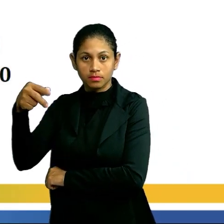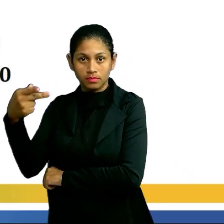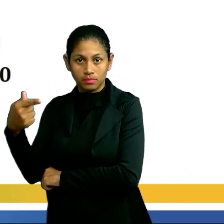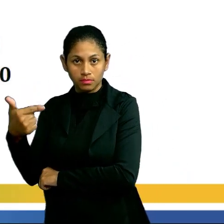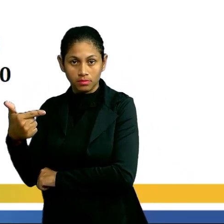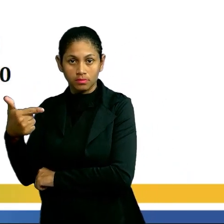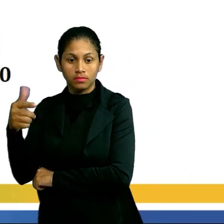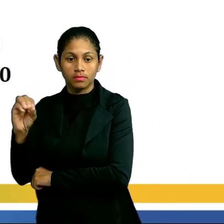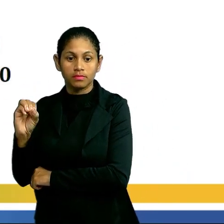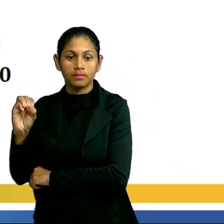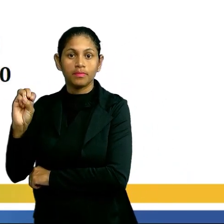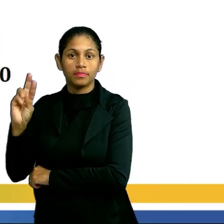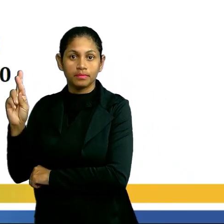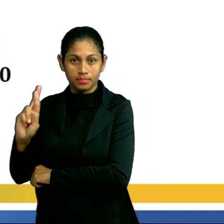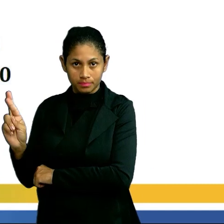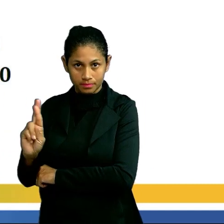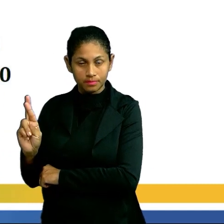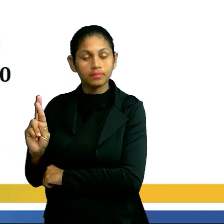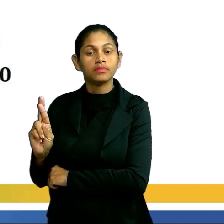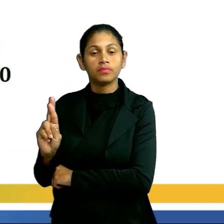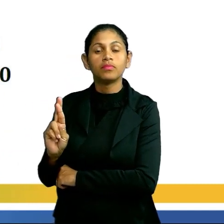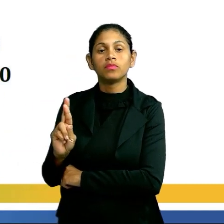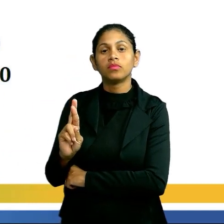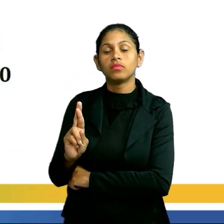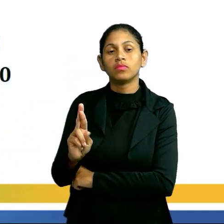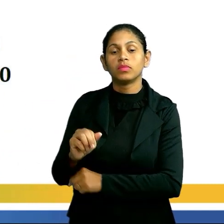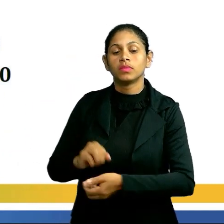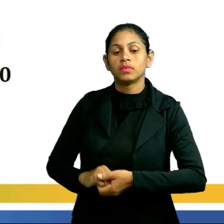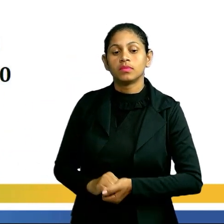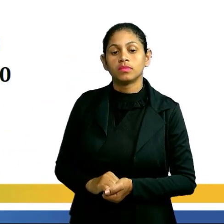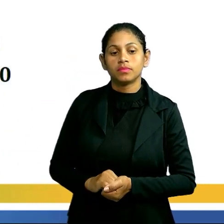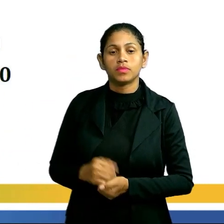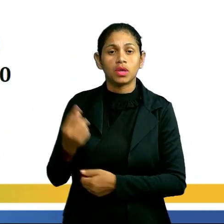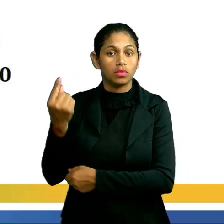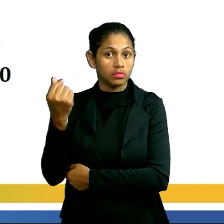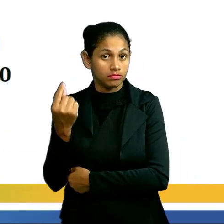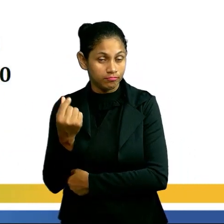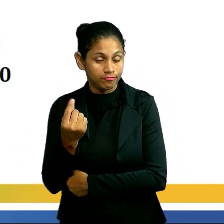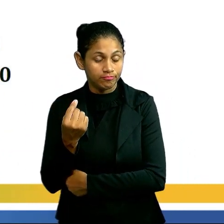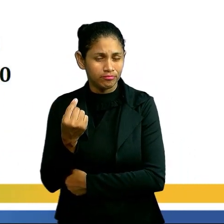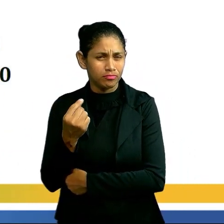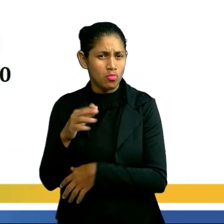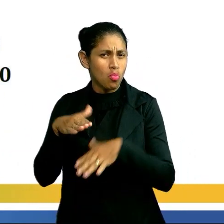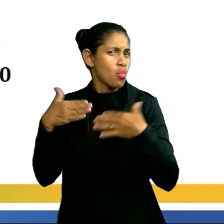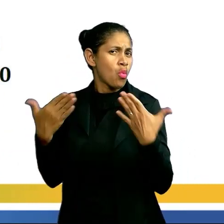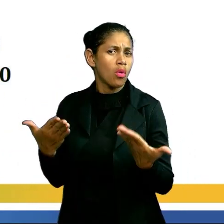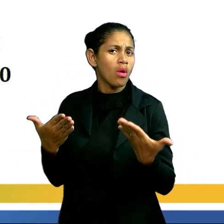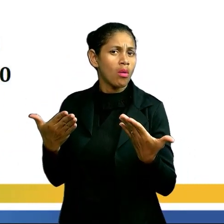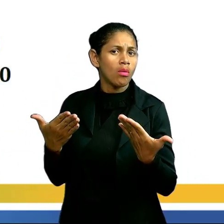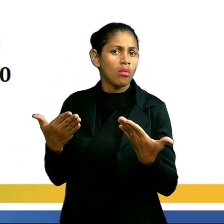6.720, o que nos dá um valor correspondente a uma variação entre qual alternativa?